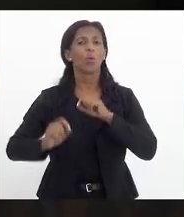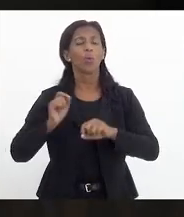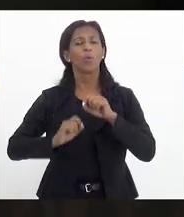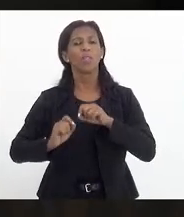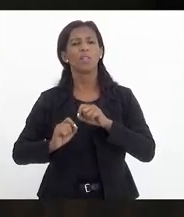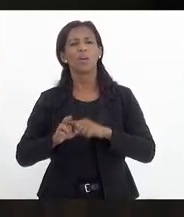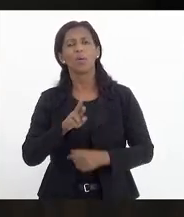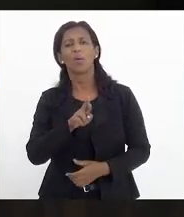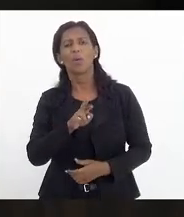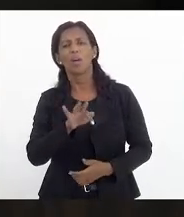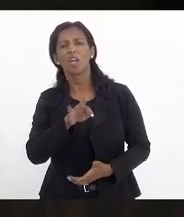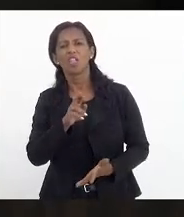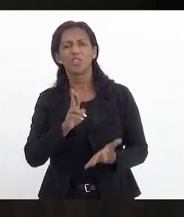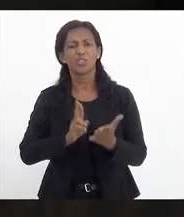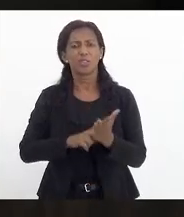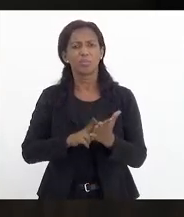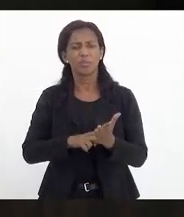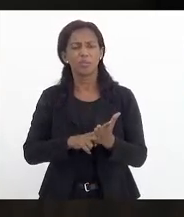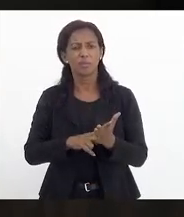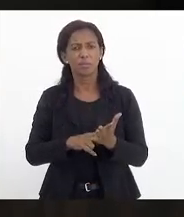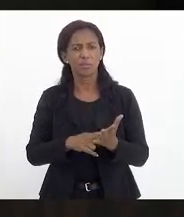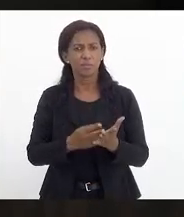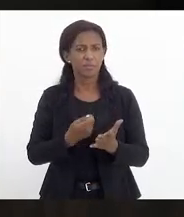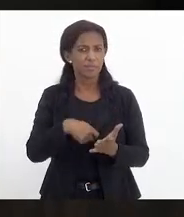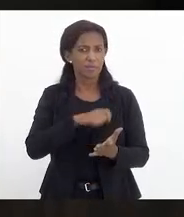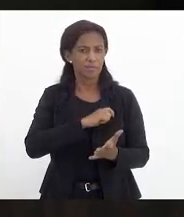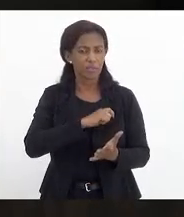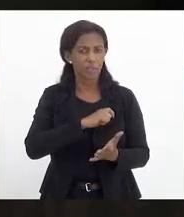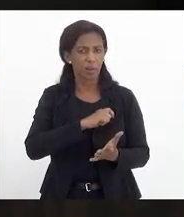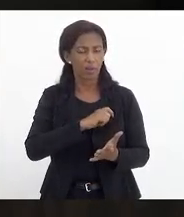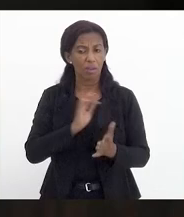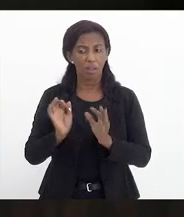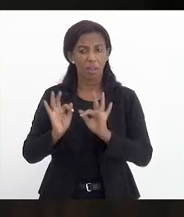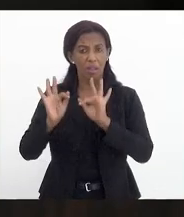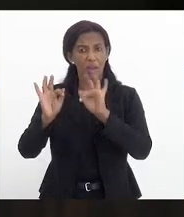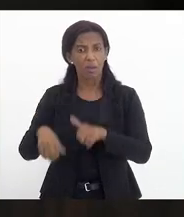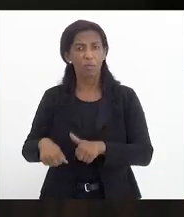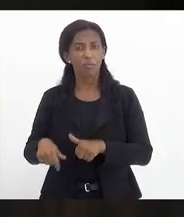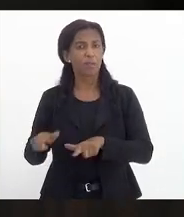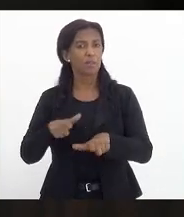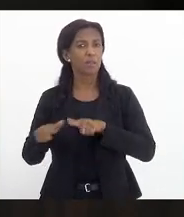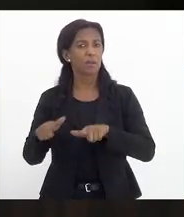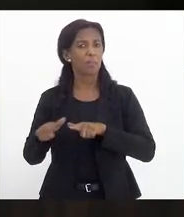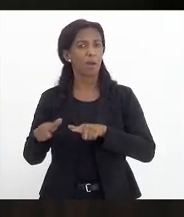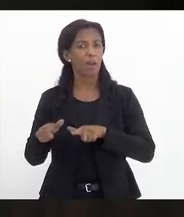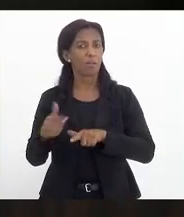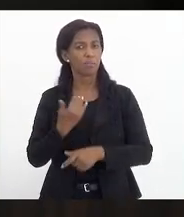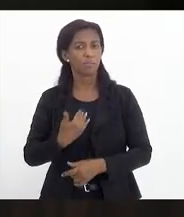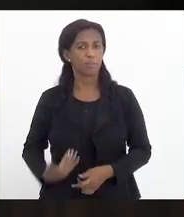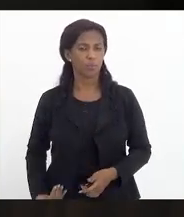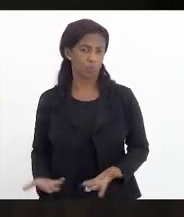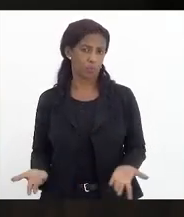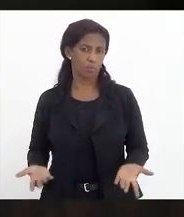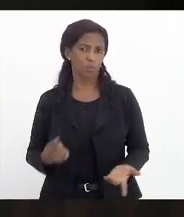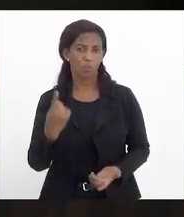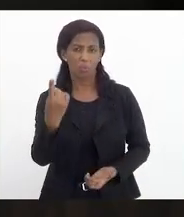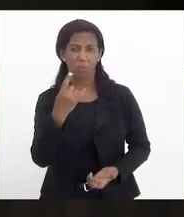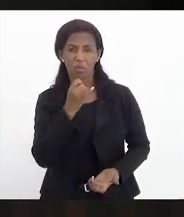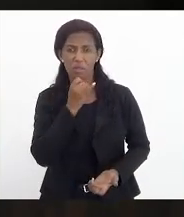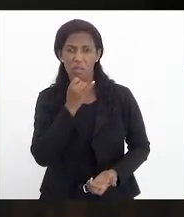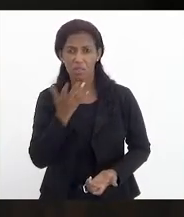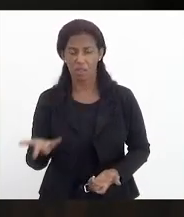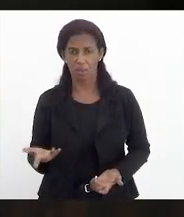recuperação é o fim do servidor, perdão, é o fim do serviço público, nem do servidor. Dá um exemplo aqui.